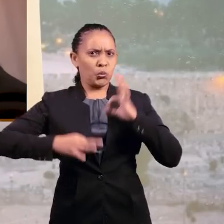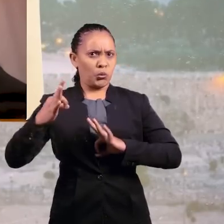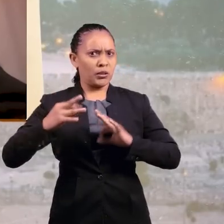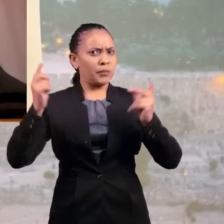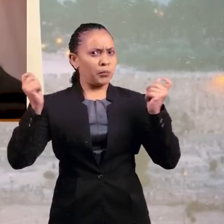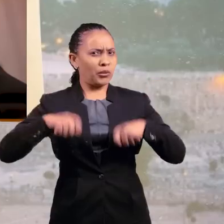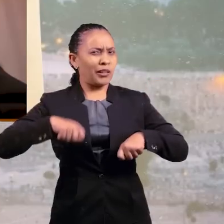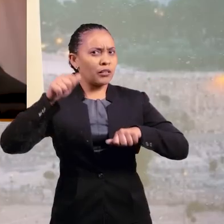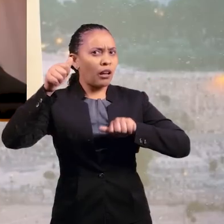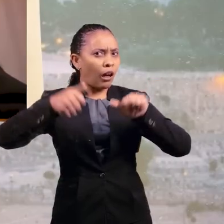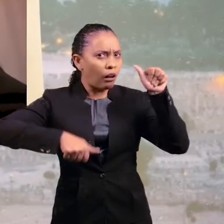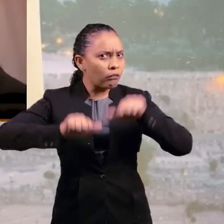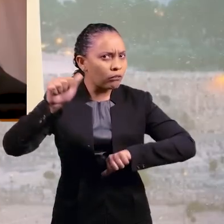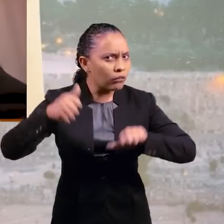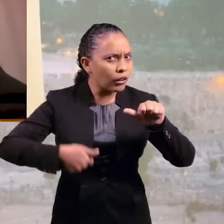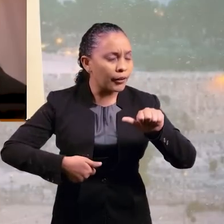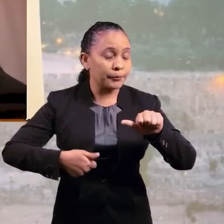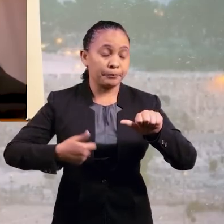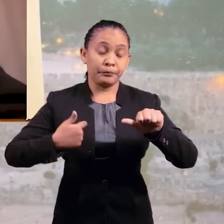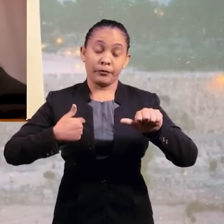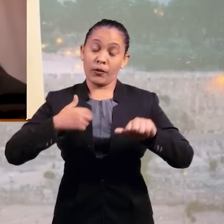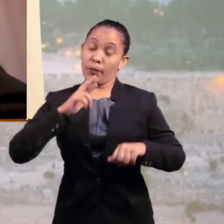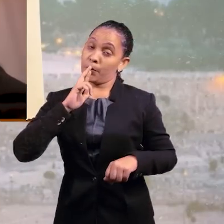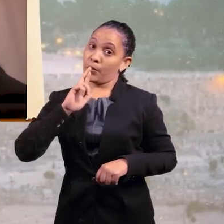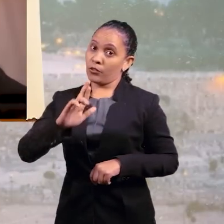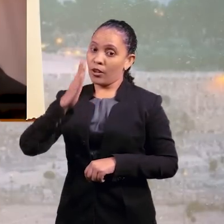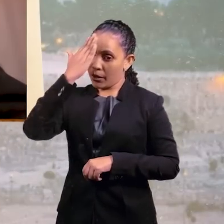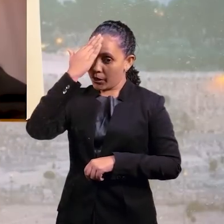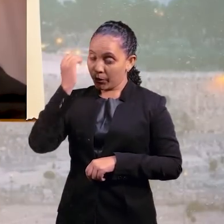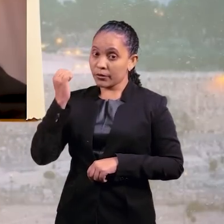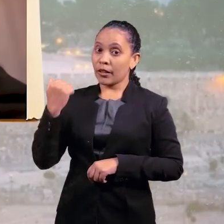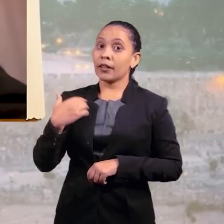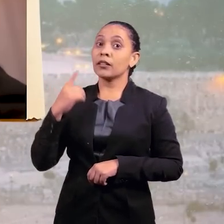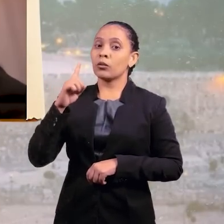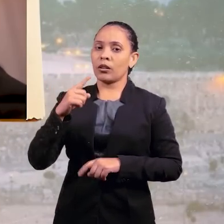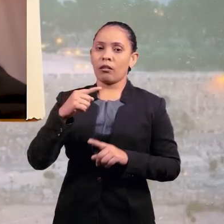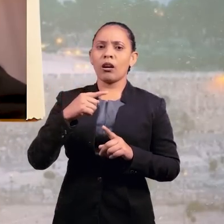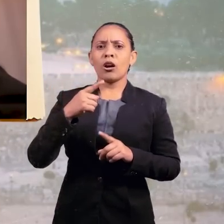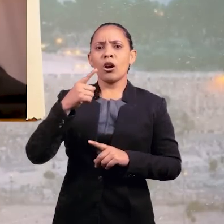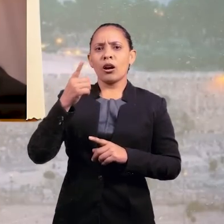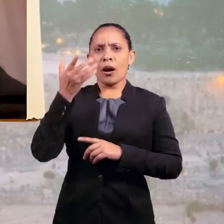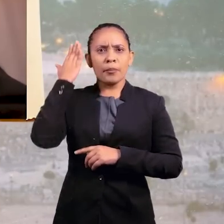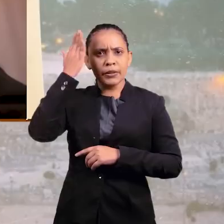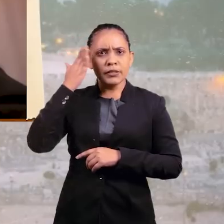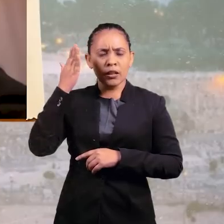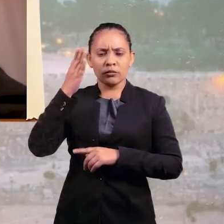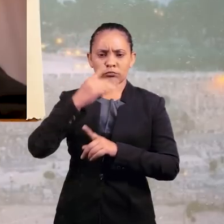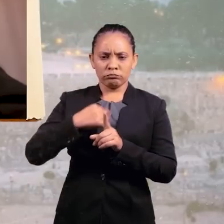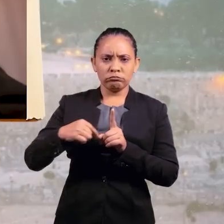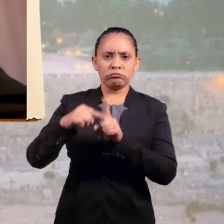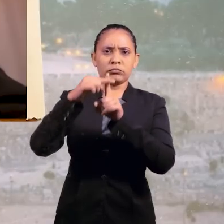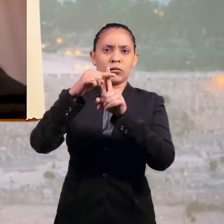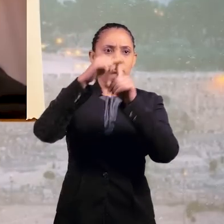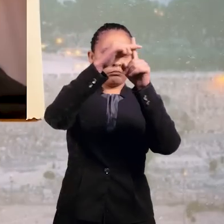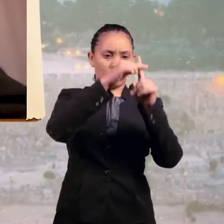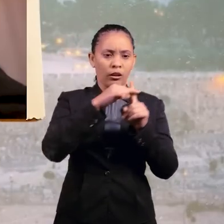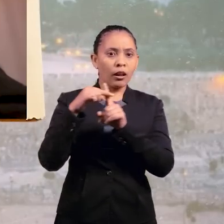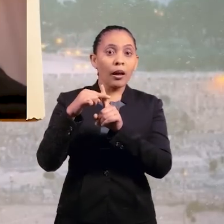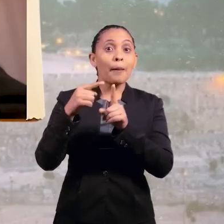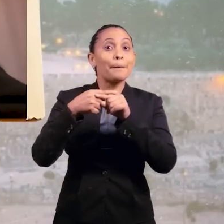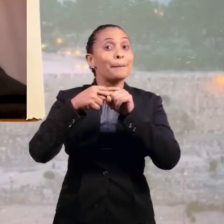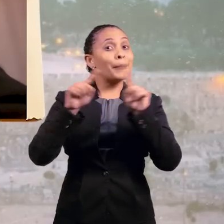E eu disse, olha, eu sei de uma coisa. Aquele ladrão que estava do lado dele não tinha feito nada de bom na sua